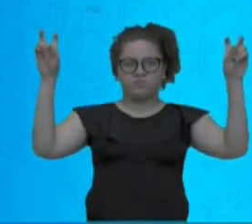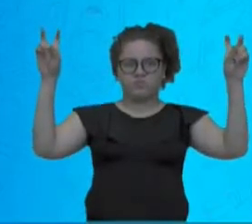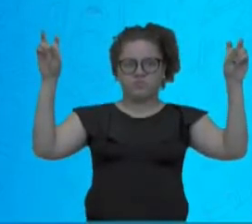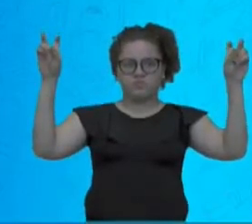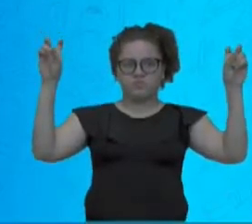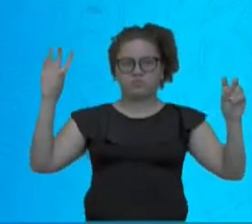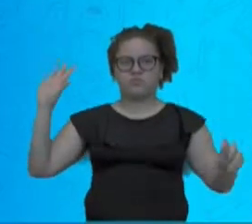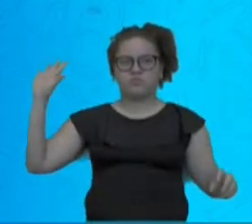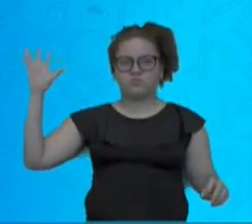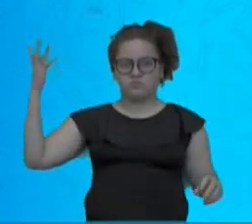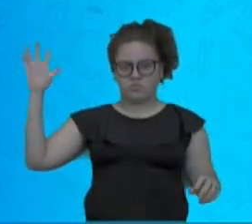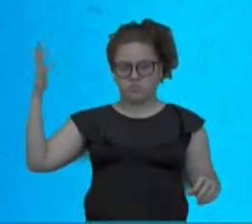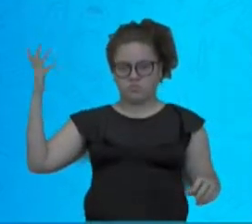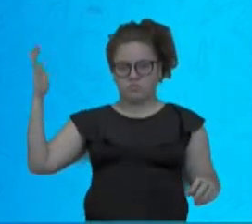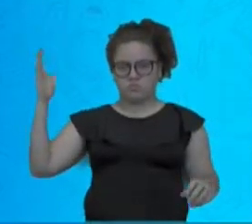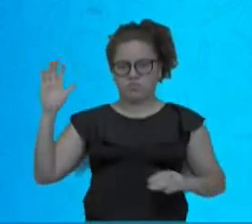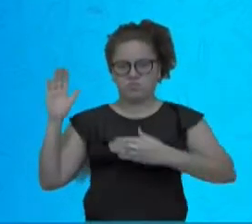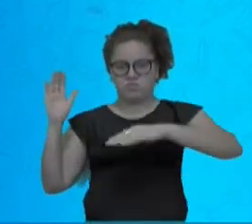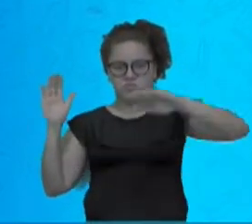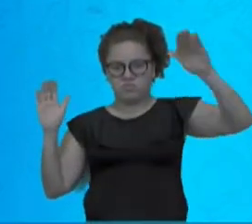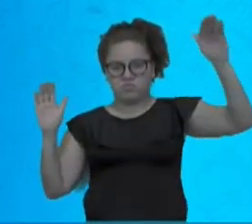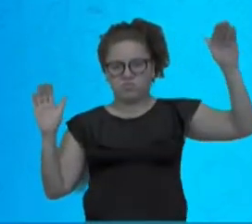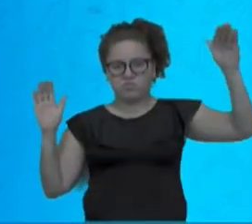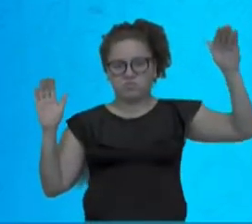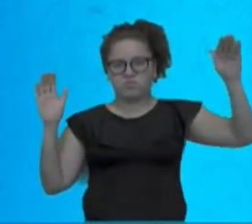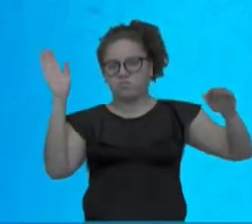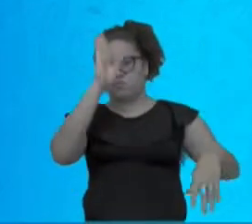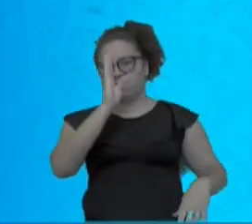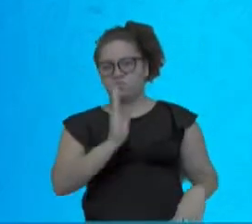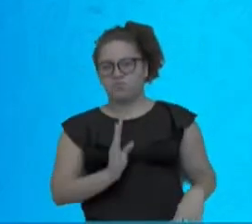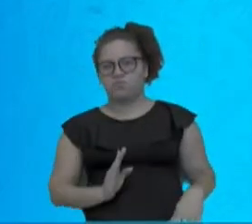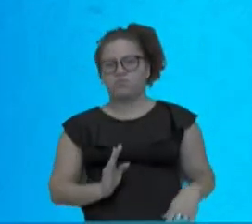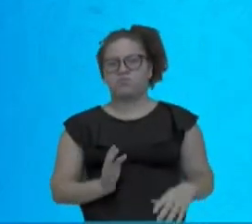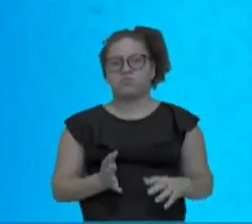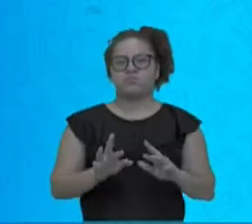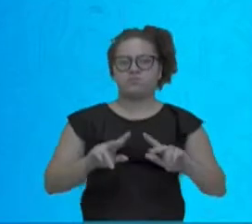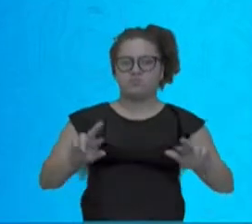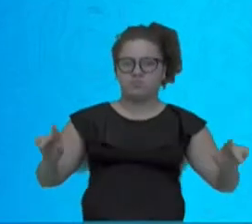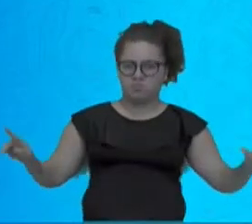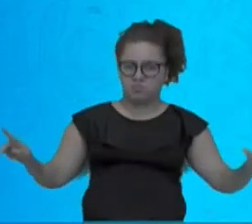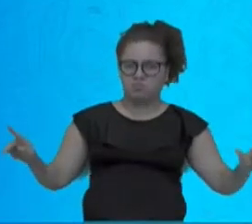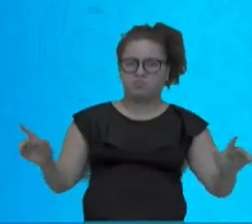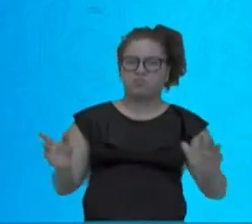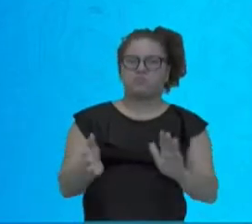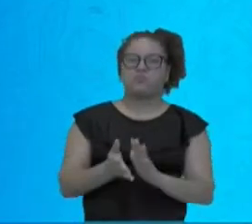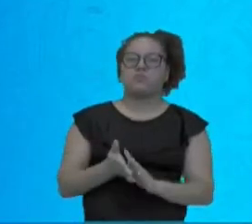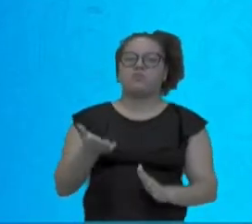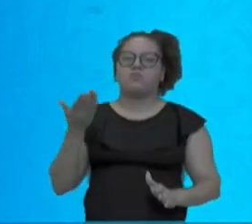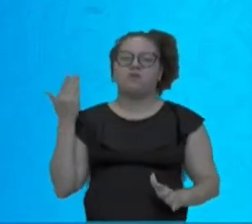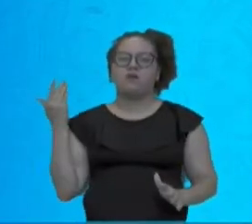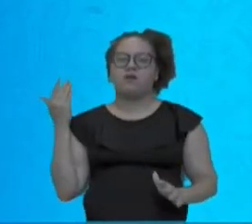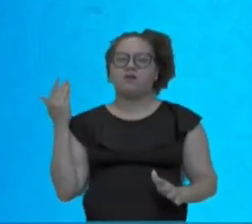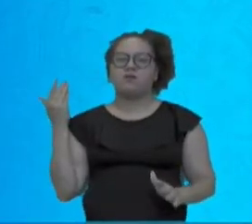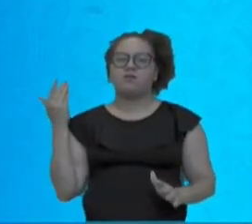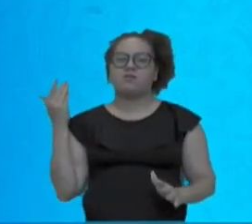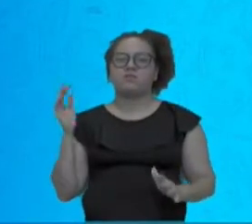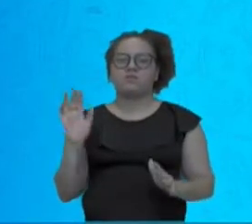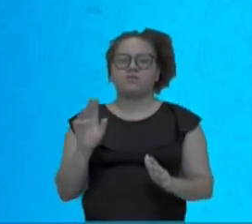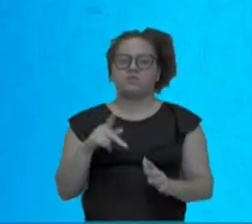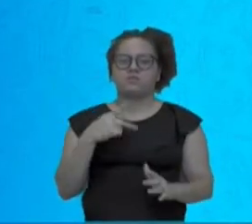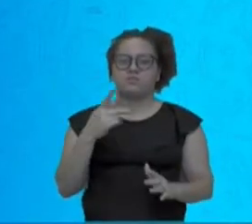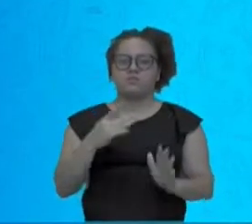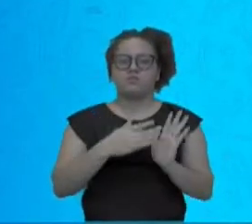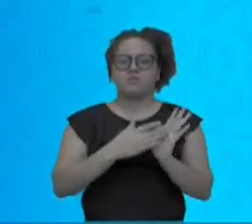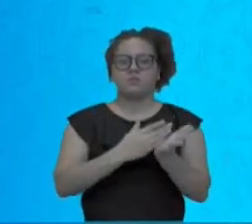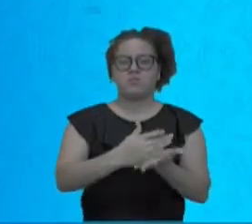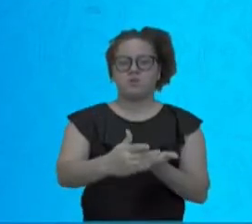aula é Clima e Relevo do Brasil. Mas, antes de falar do clima e relevo do